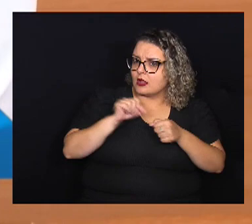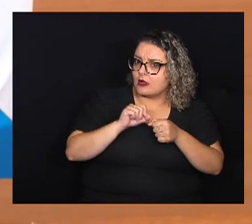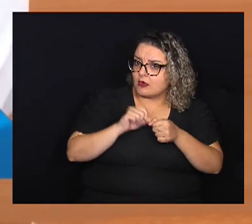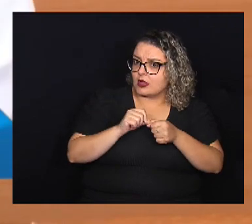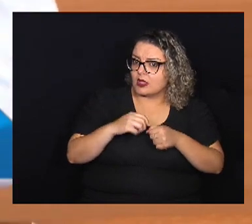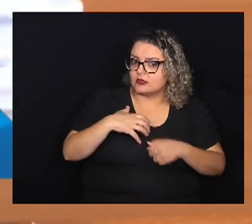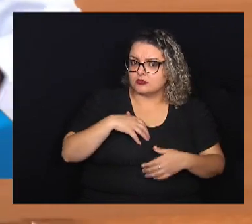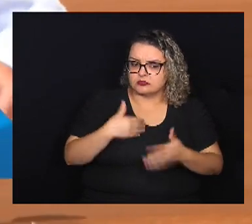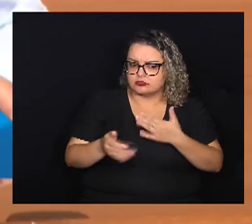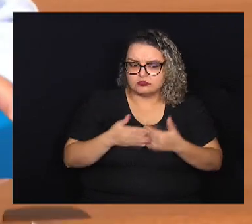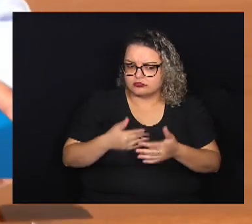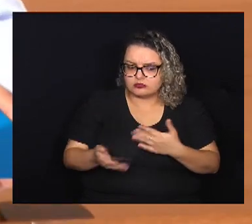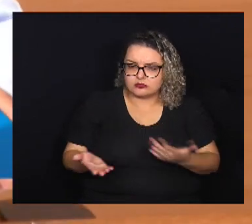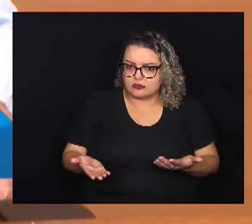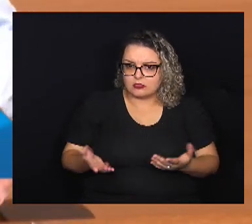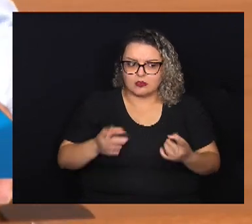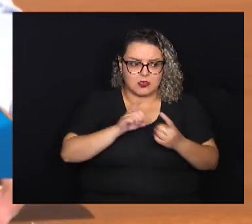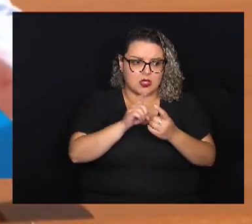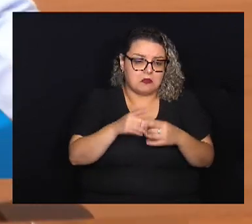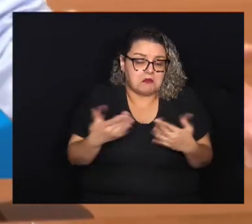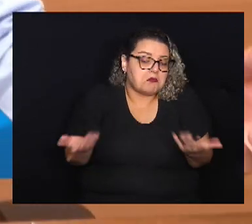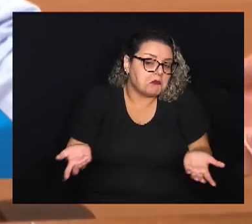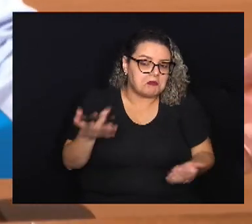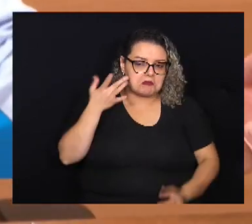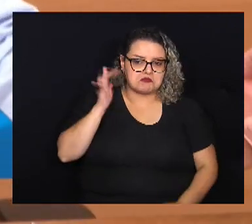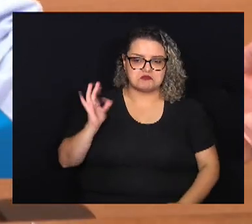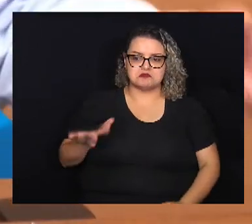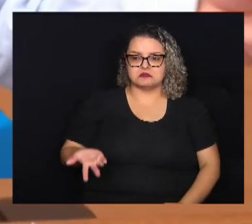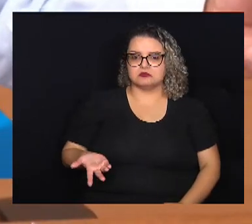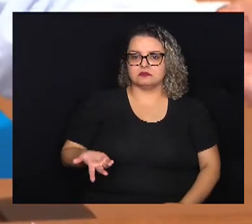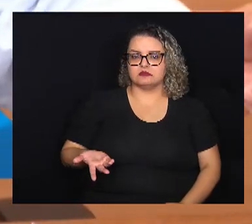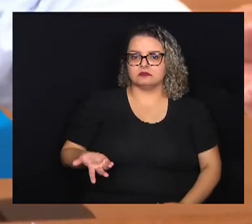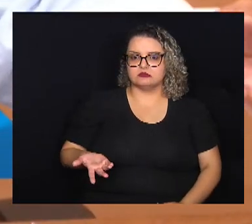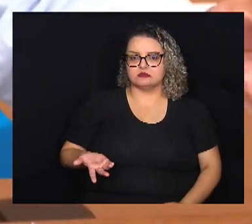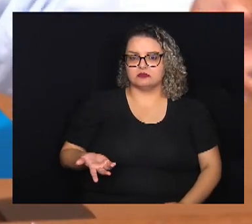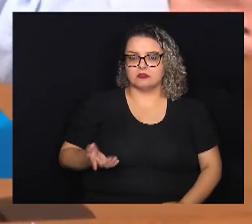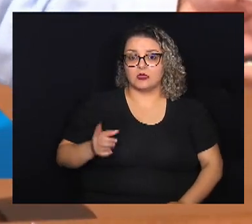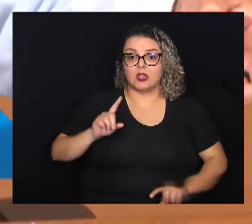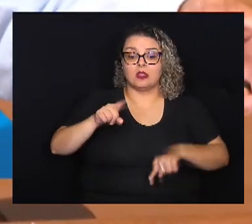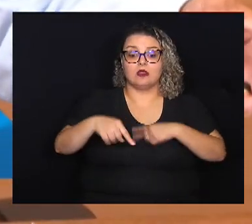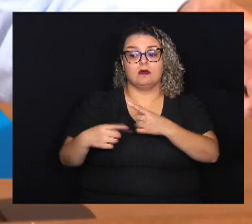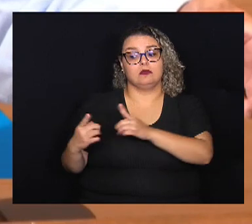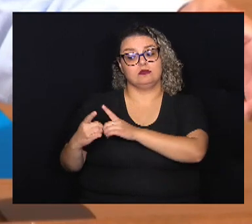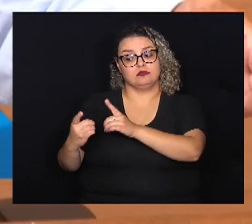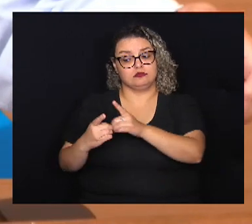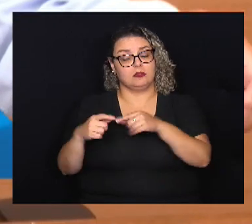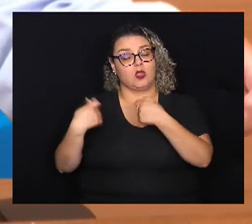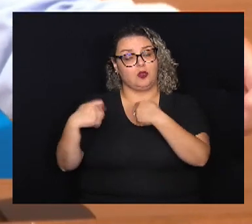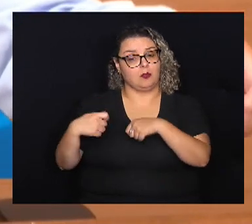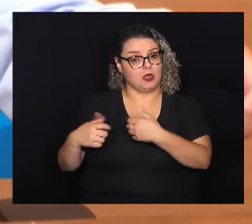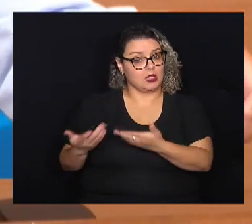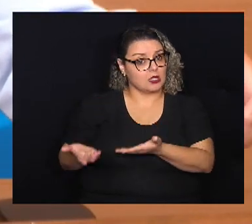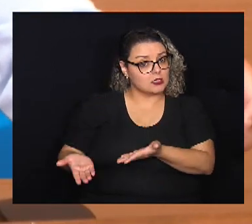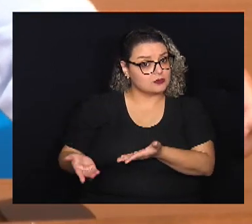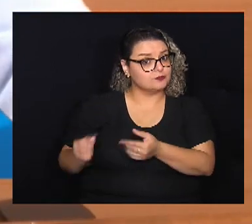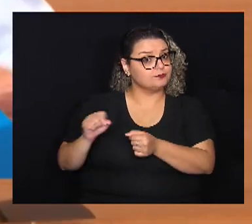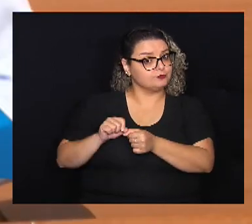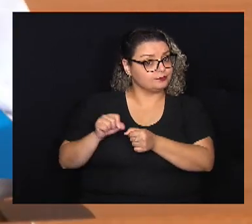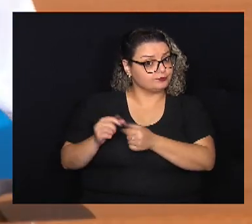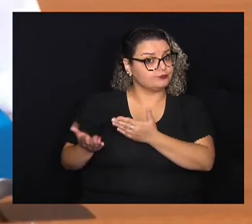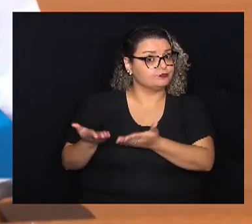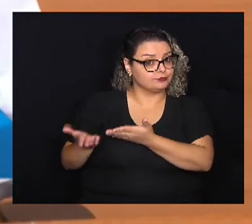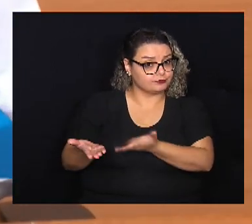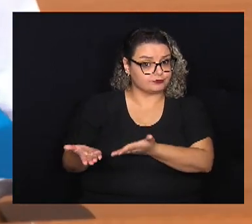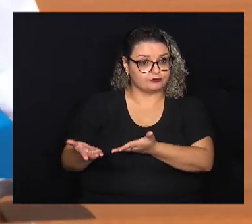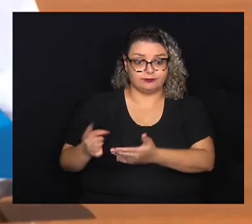aleatória para atender sei lá o que e esta outra ponta que é necessário que se faça esse manejo